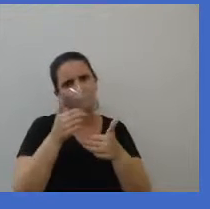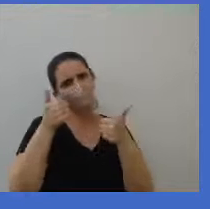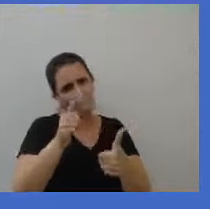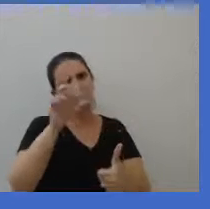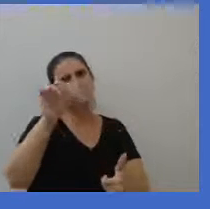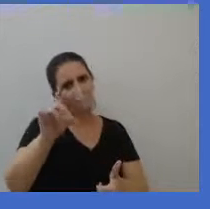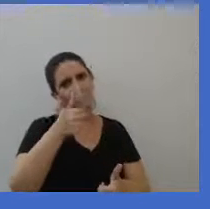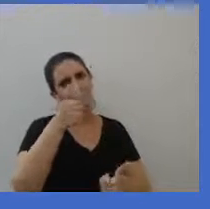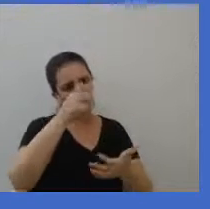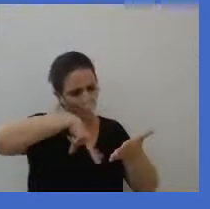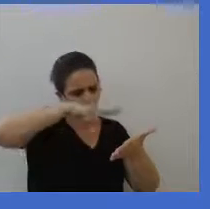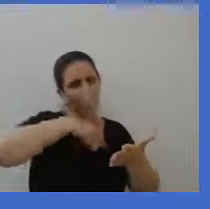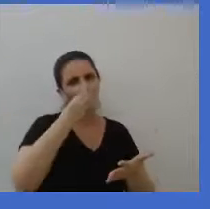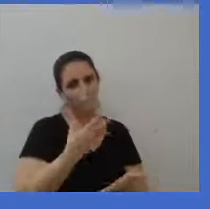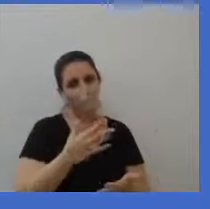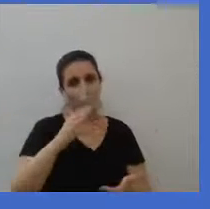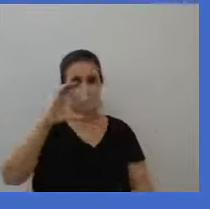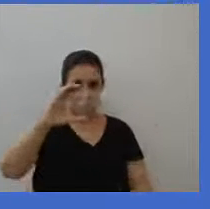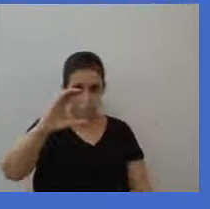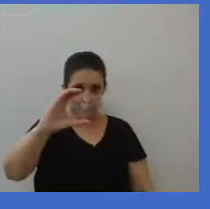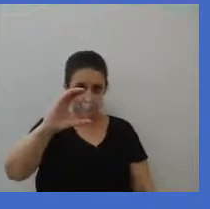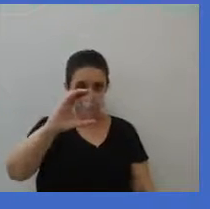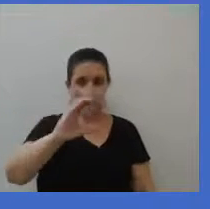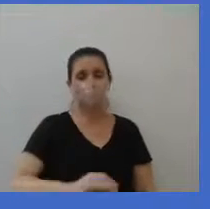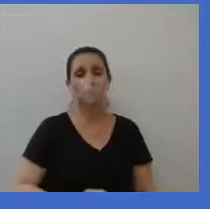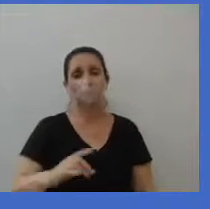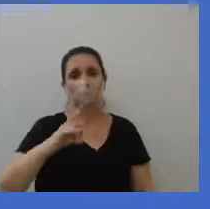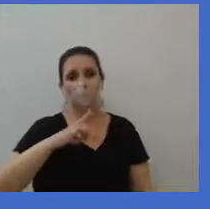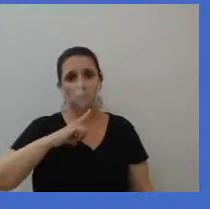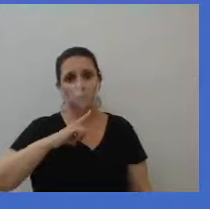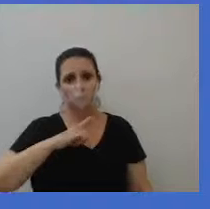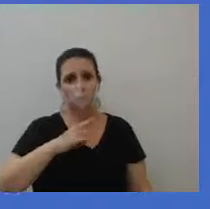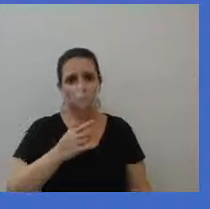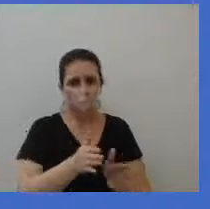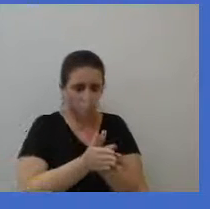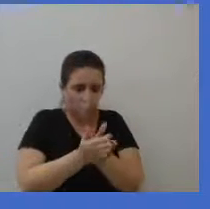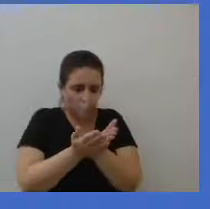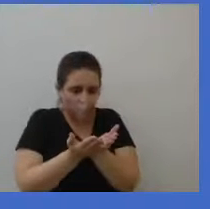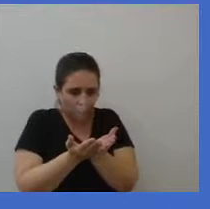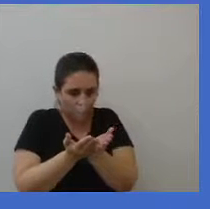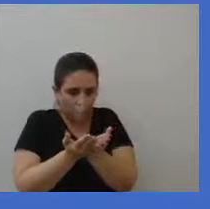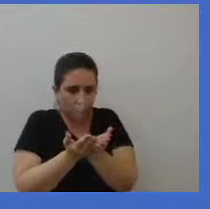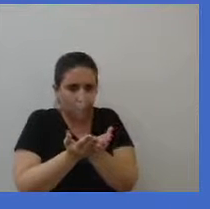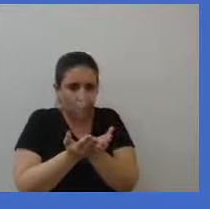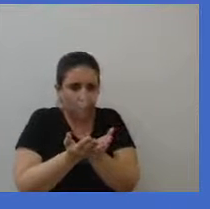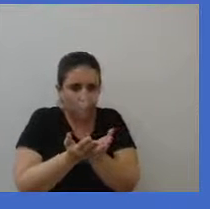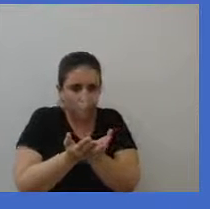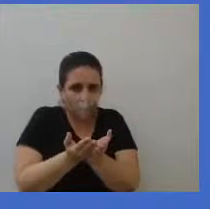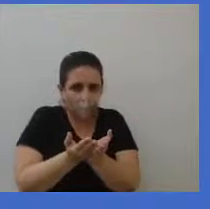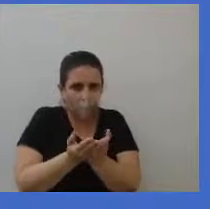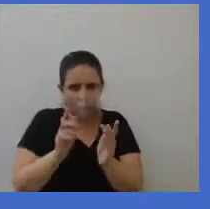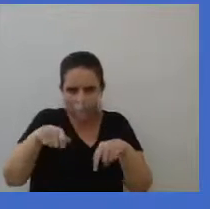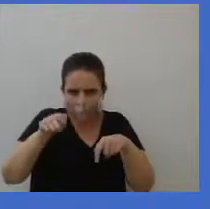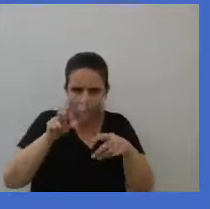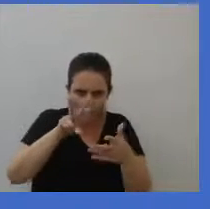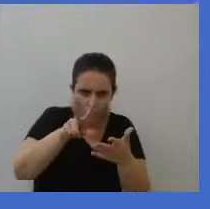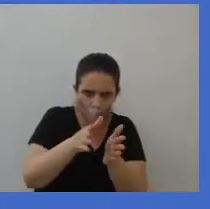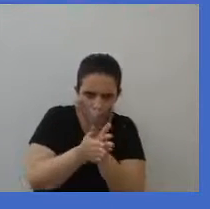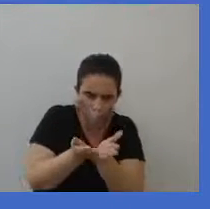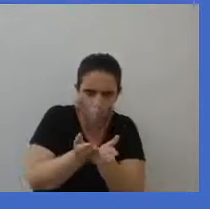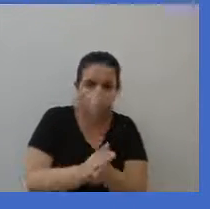um emoji, vocês usam bastante, eu também uso, todo mundo hoje em dia usa na transmissão de nossas mensagens.